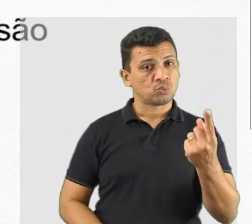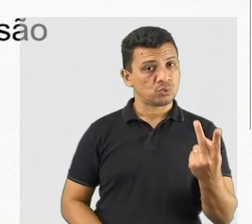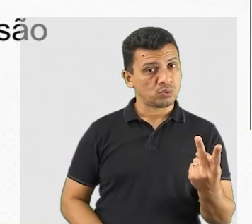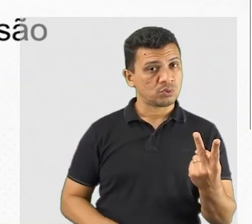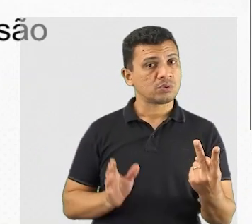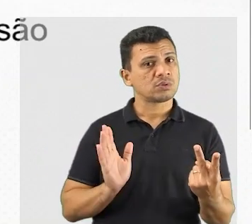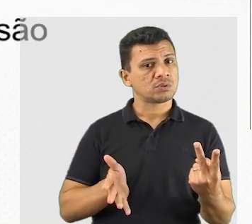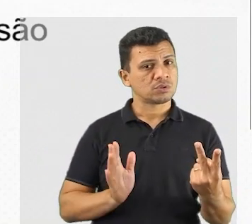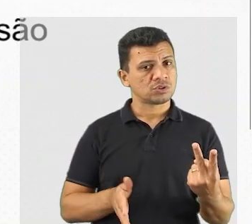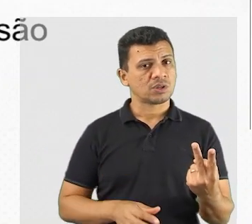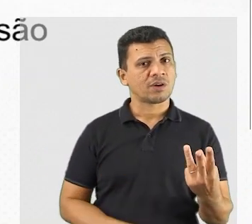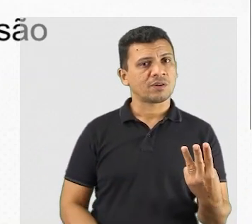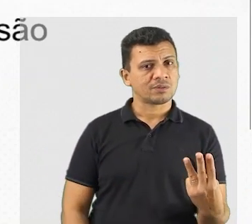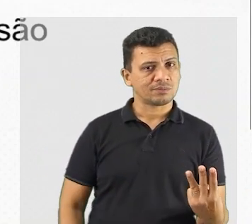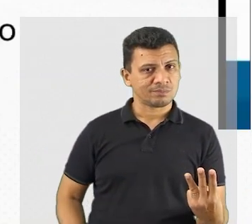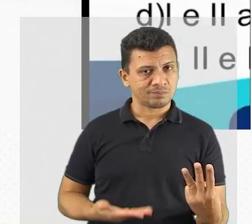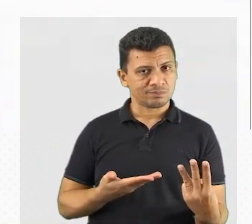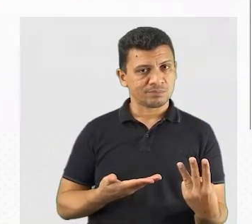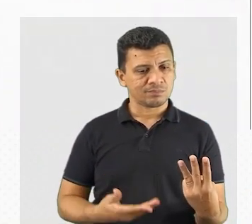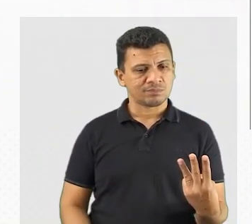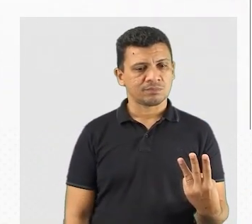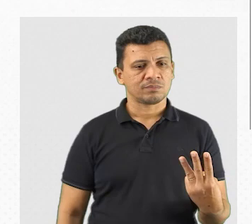duas, né? Ainda tenho aqui uma terceira para julgar.